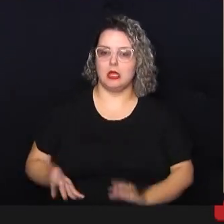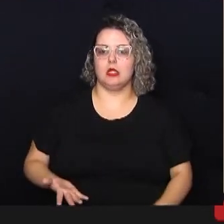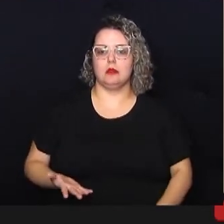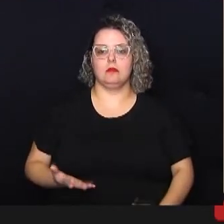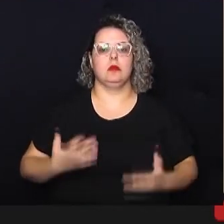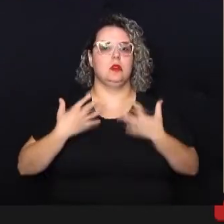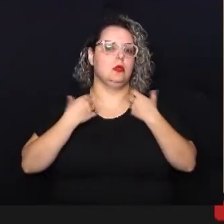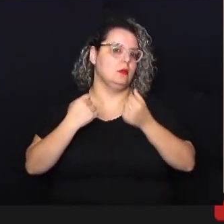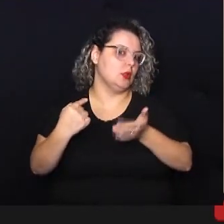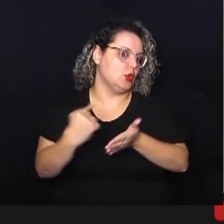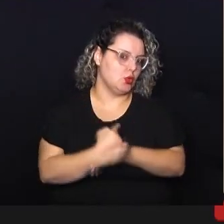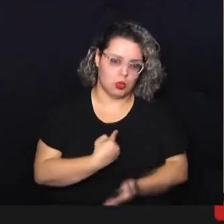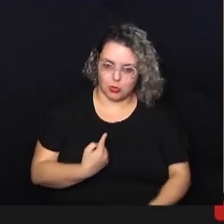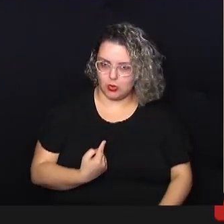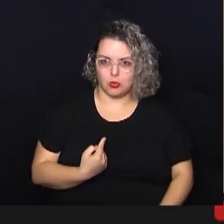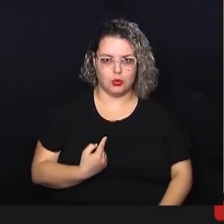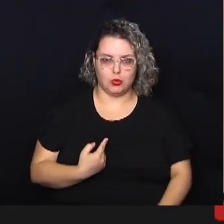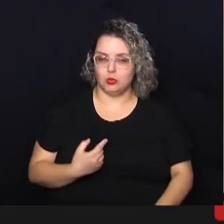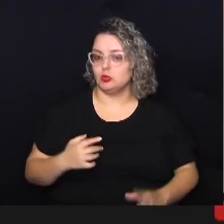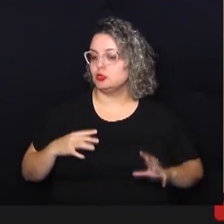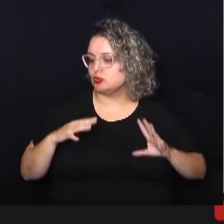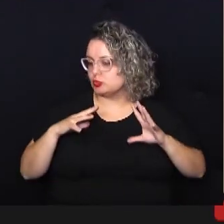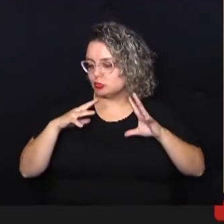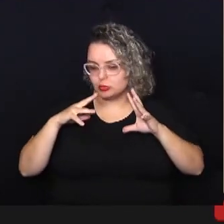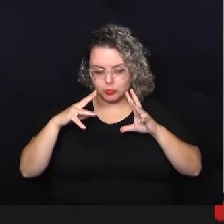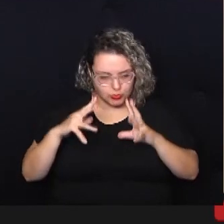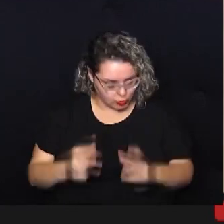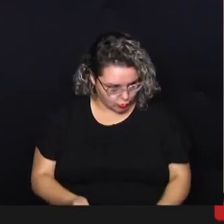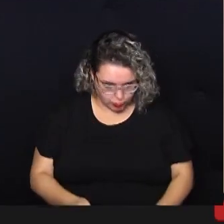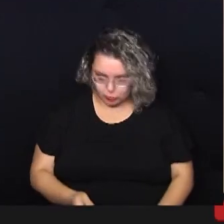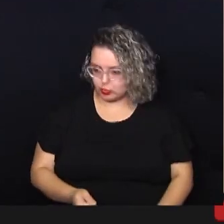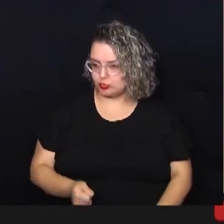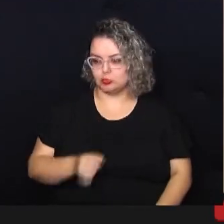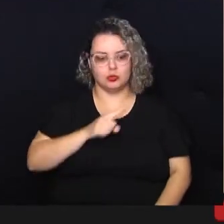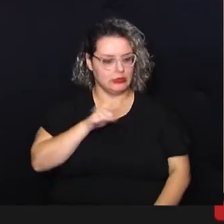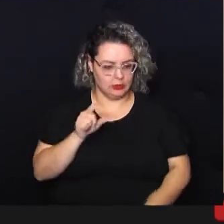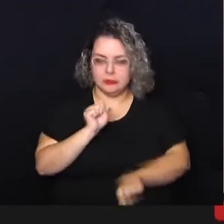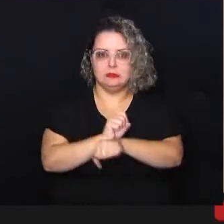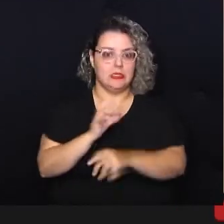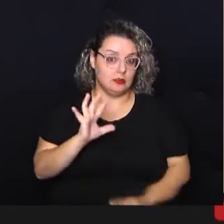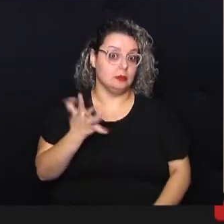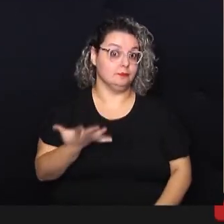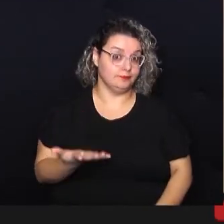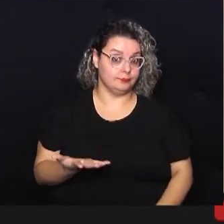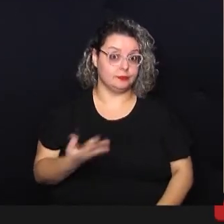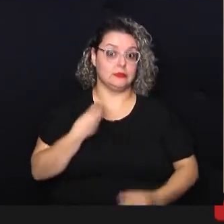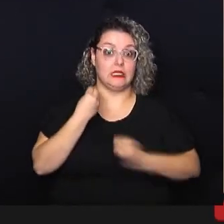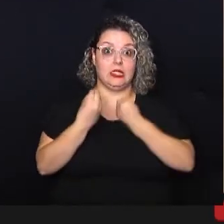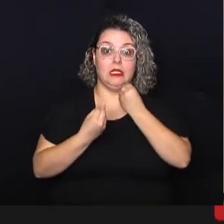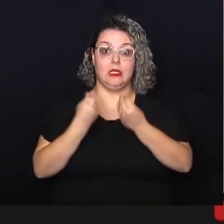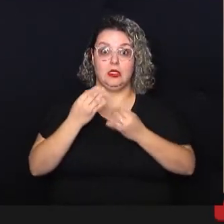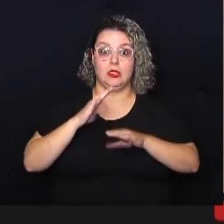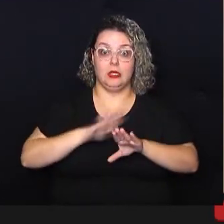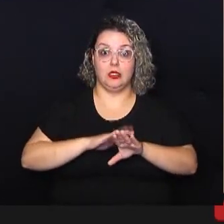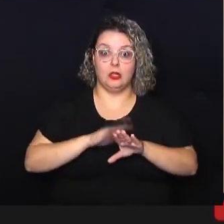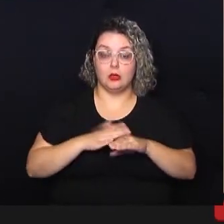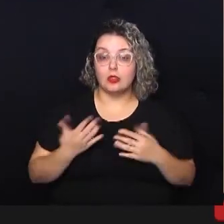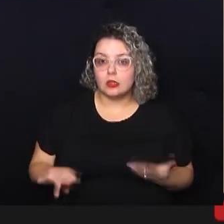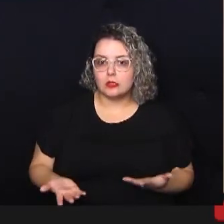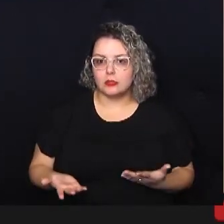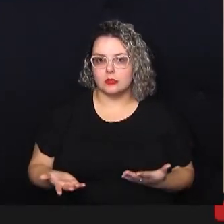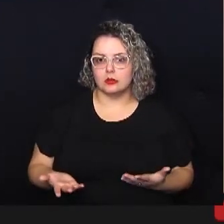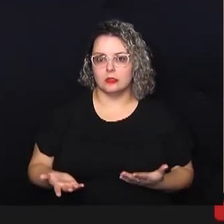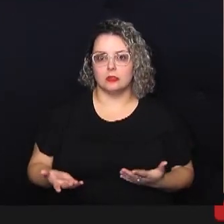receber perguntas totalmente inesperadas que acontecem, né? E saber como agir naquele momento, sem